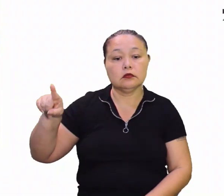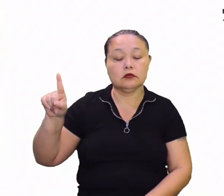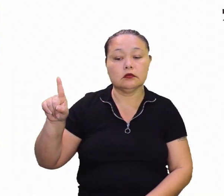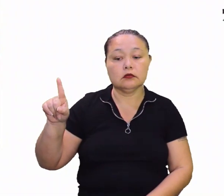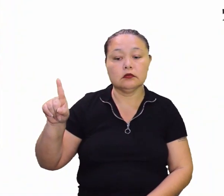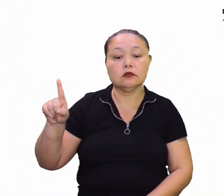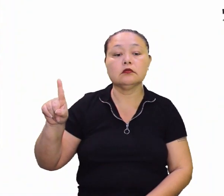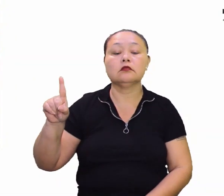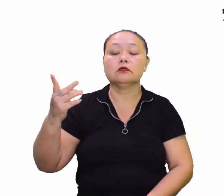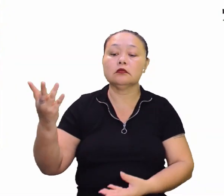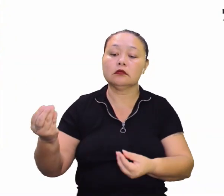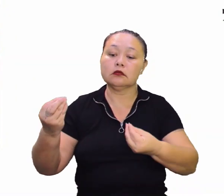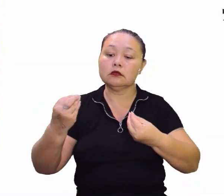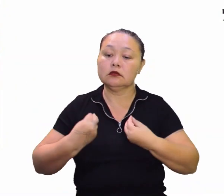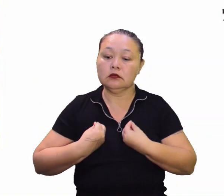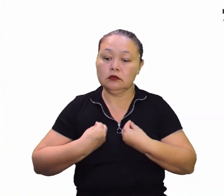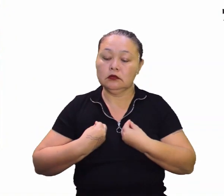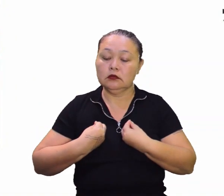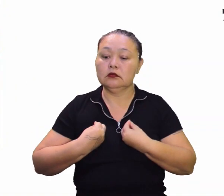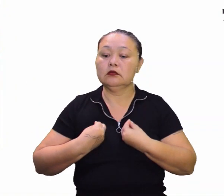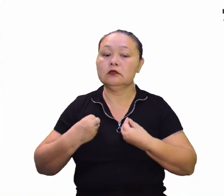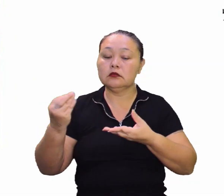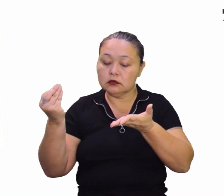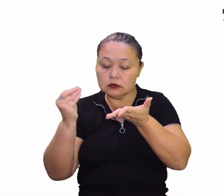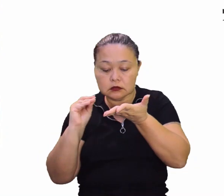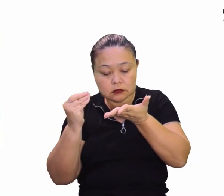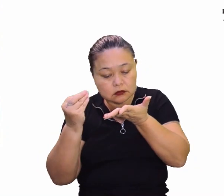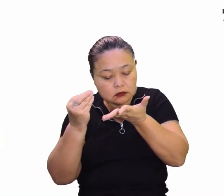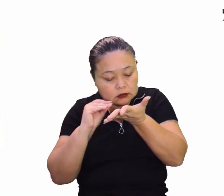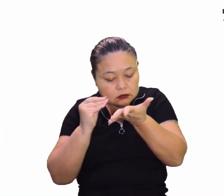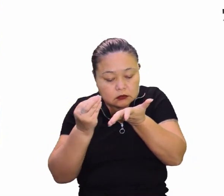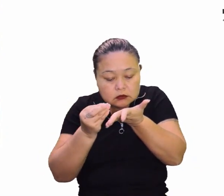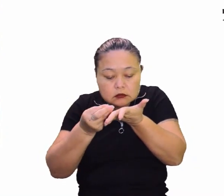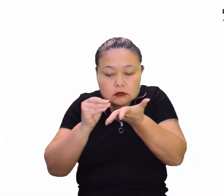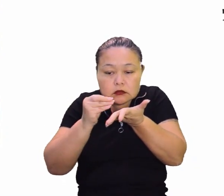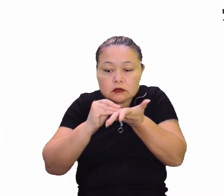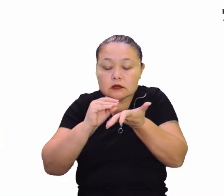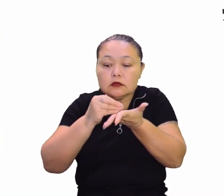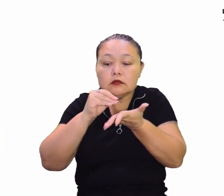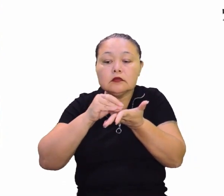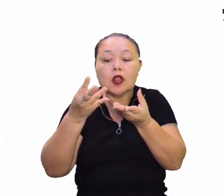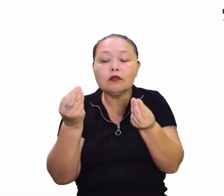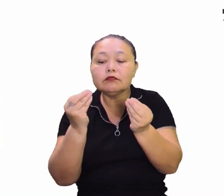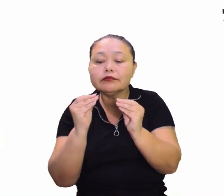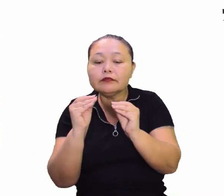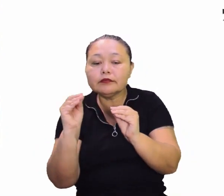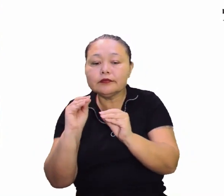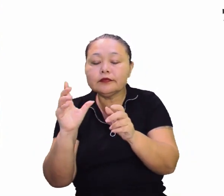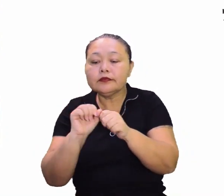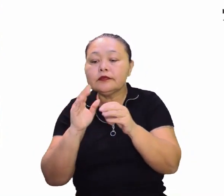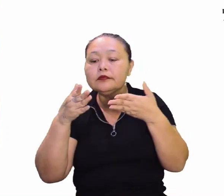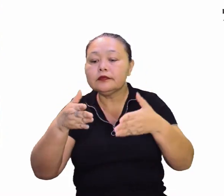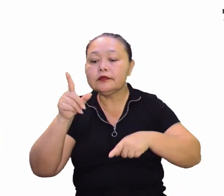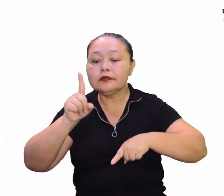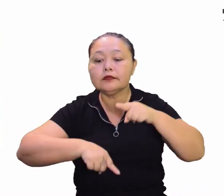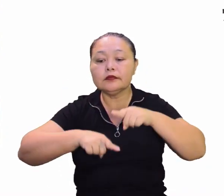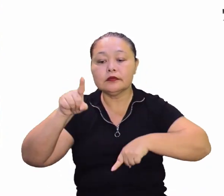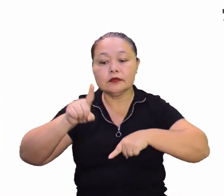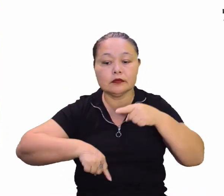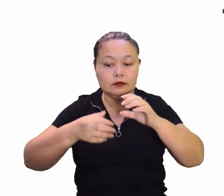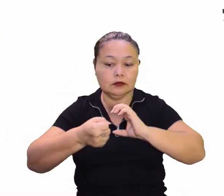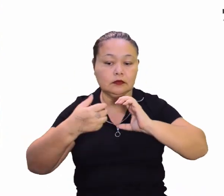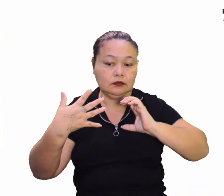carinha recebe os componentes, os acessórios para montar determinado produto, é